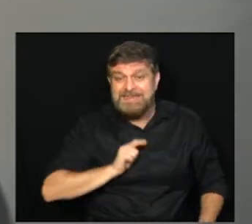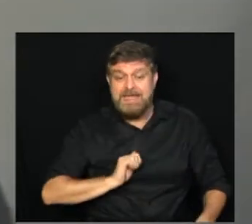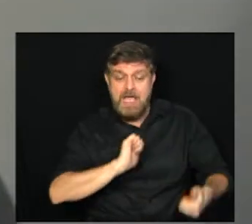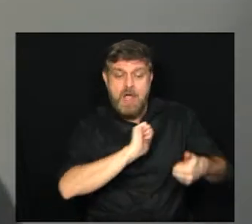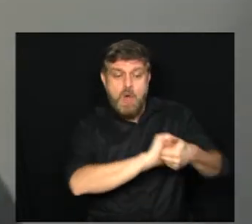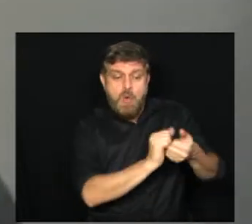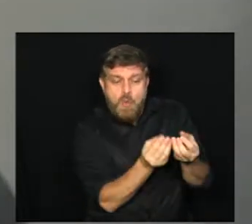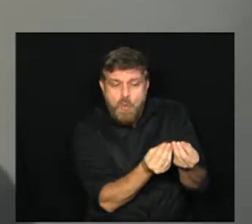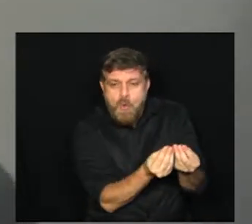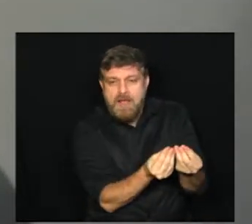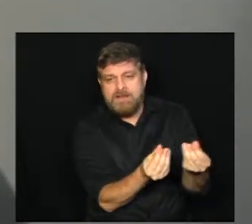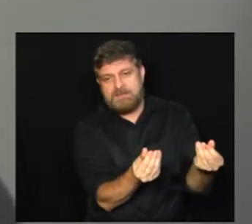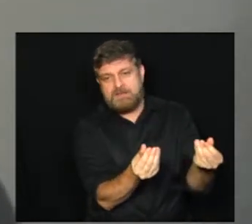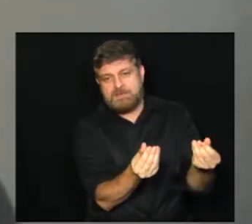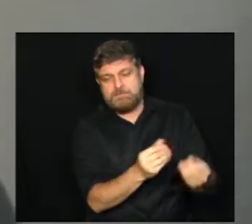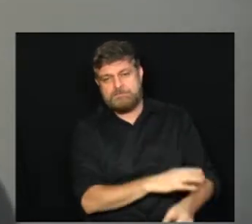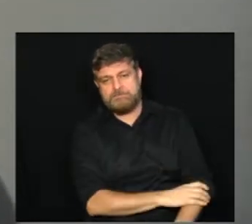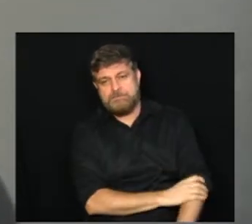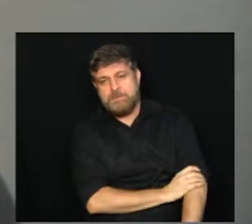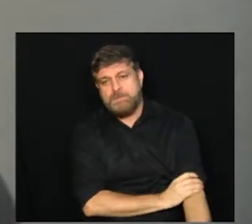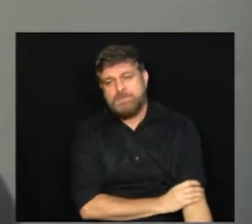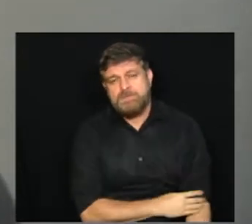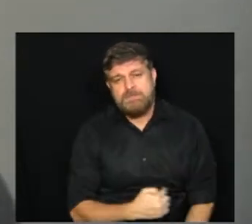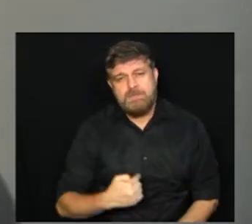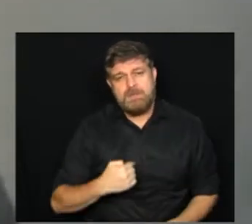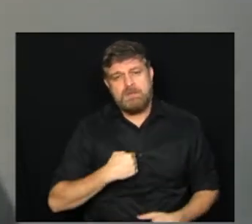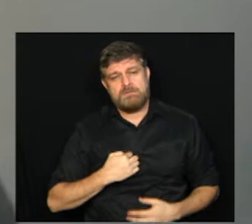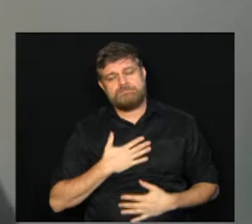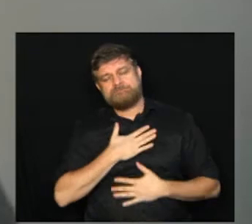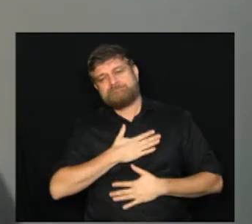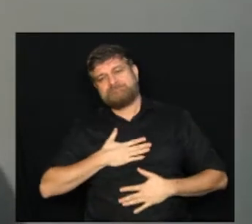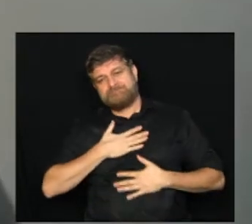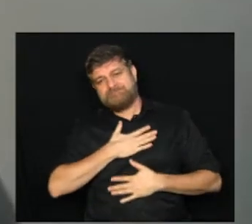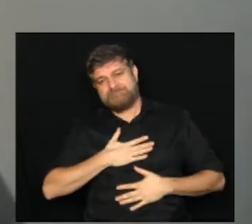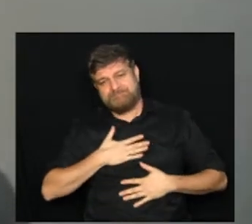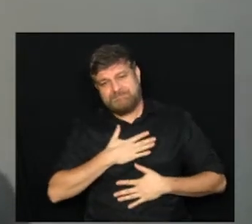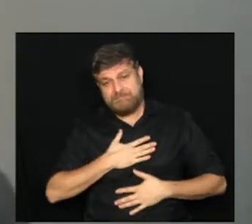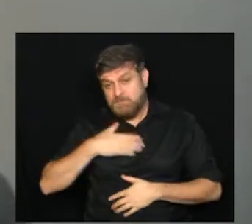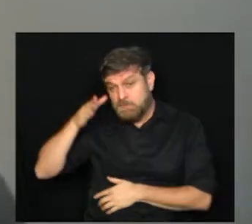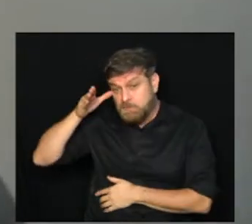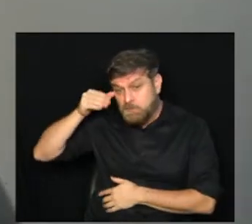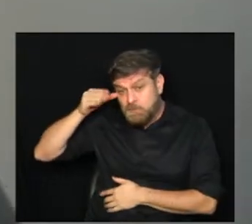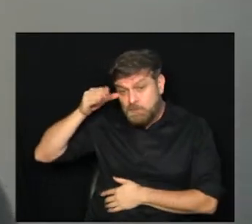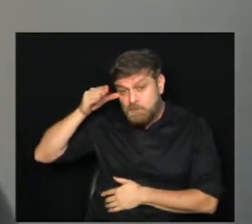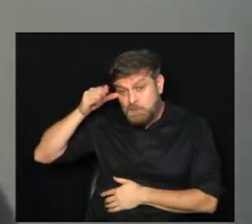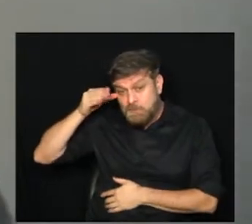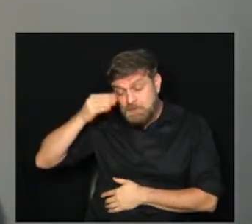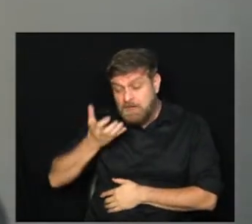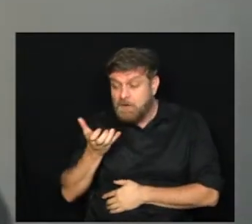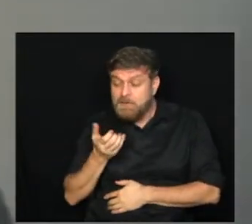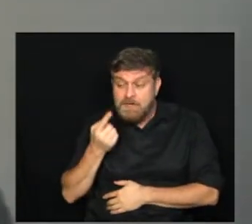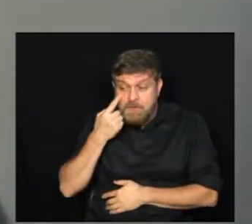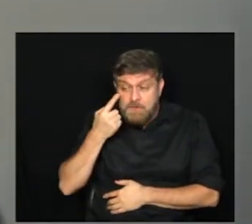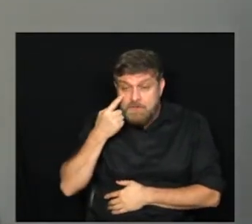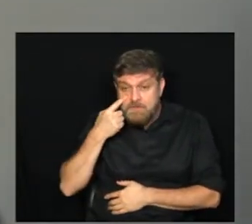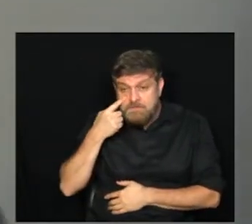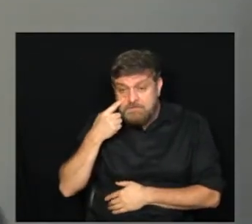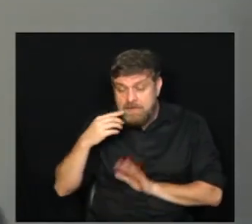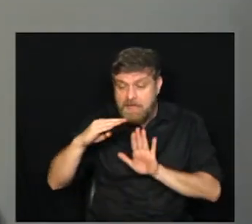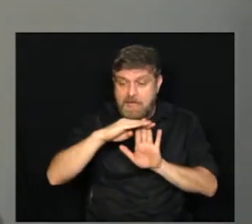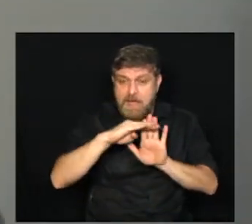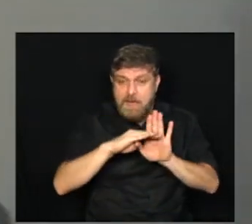tem que ser com qualidade. Então, eu estou muito satisfeita e muito curiosa em ver, né, a apresentação desse plano ali